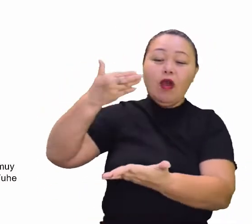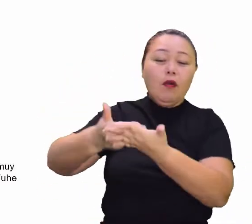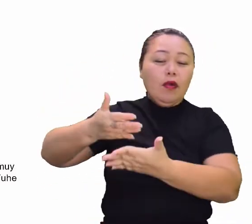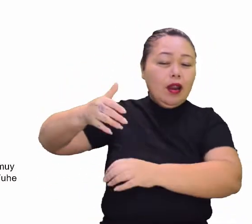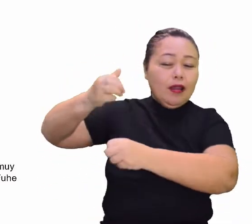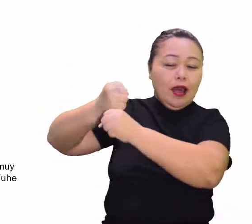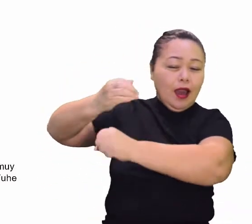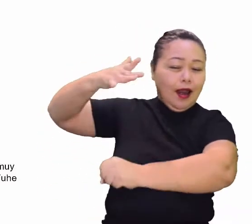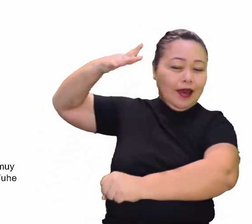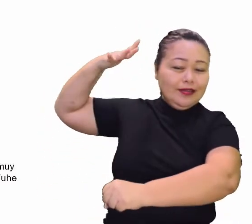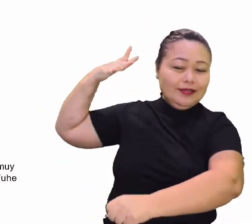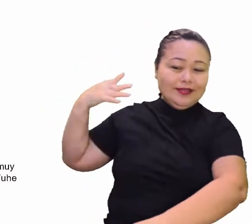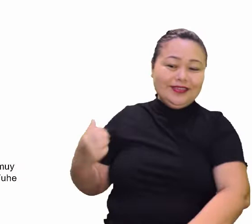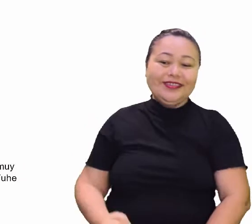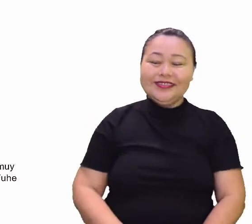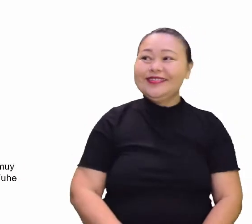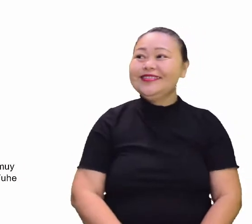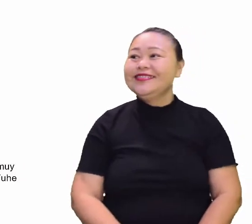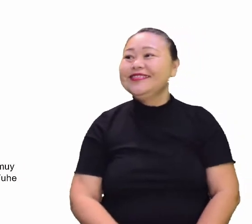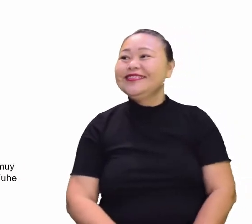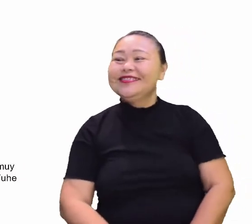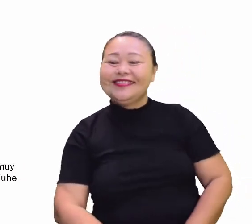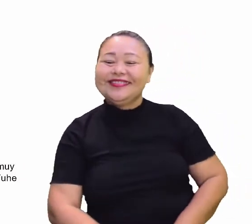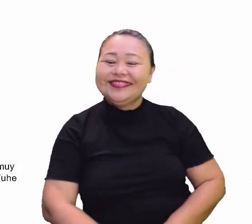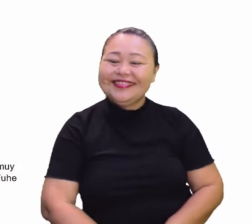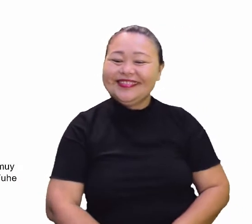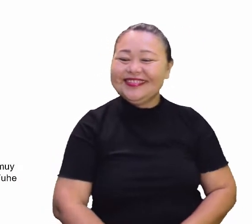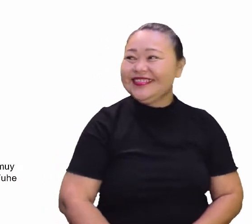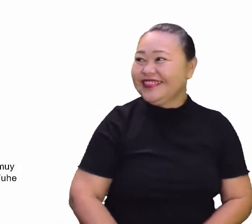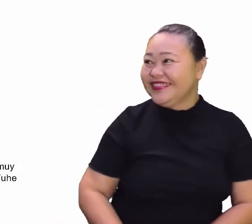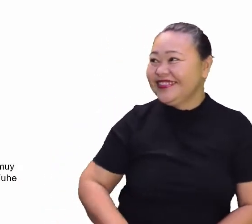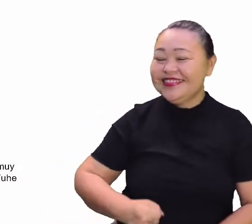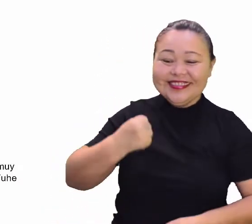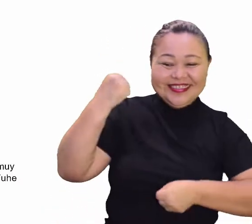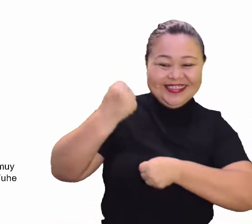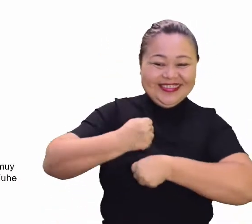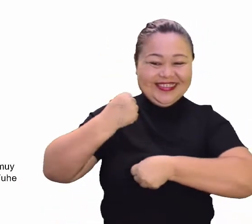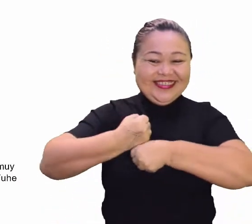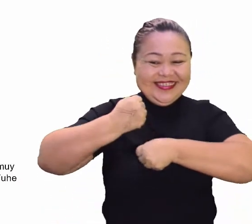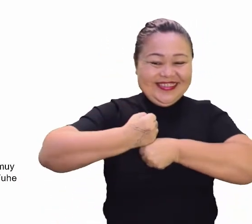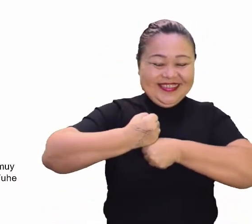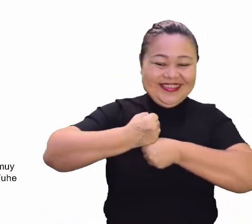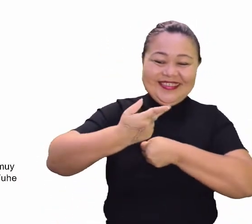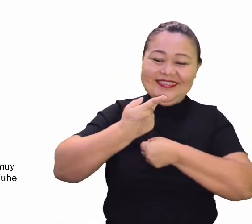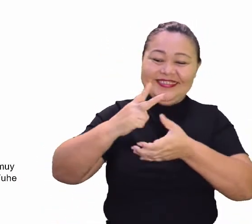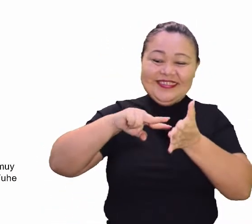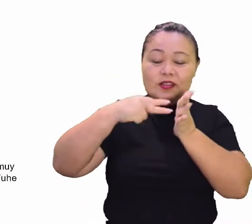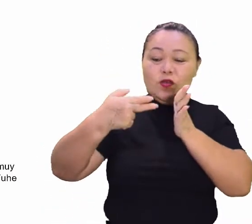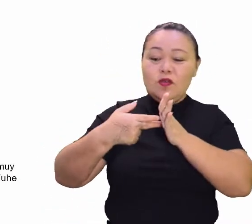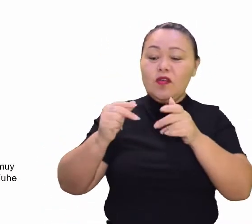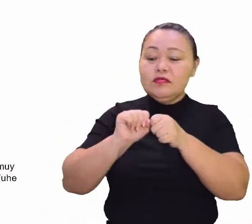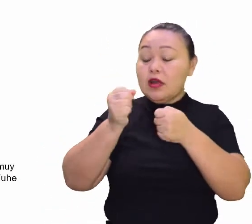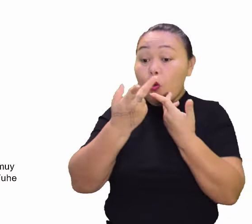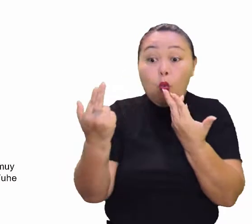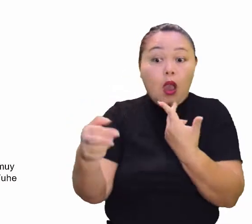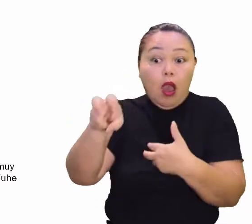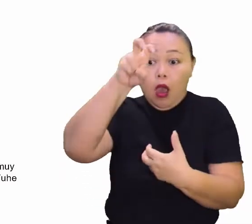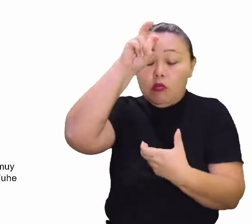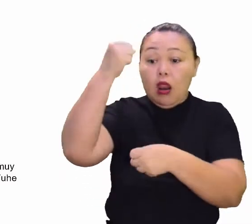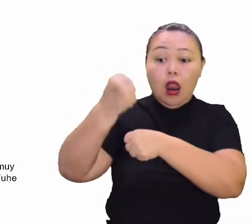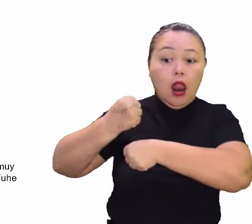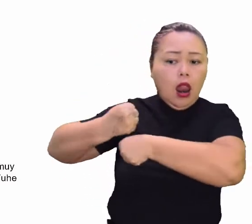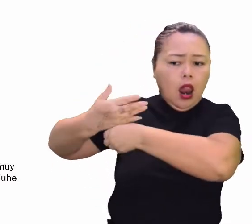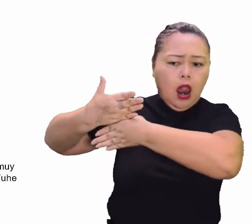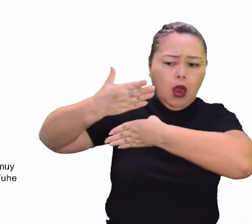absurdo de grande, ok? É uma construção, podemos até dizer que faraônica, é muito